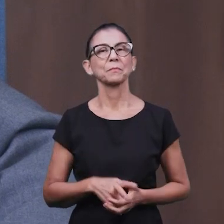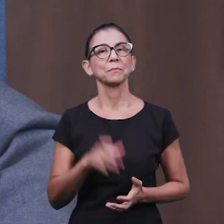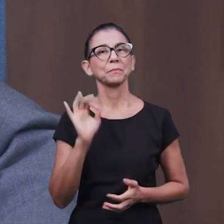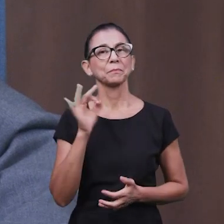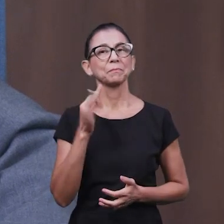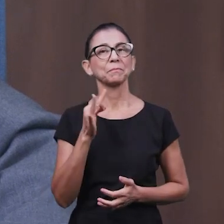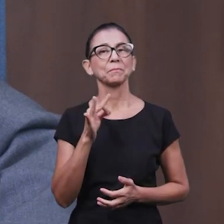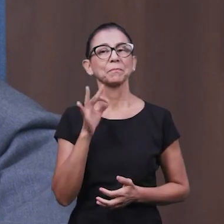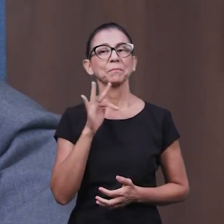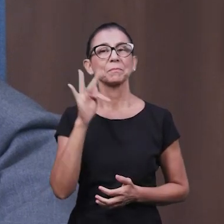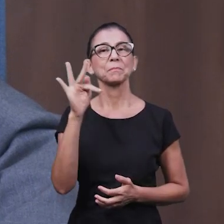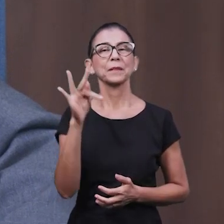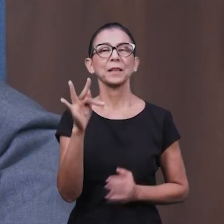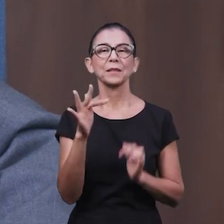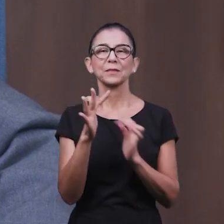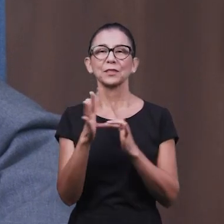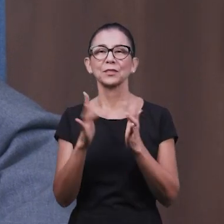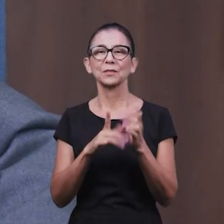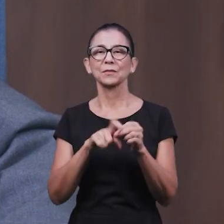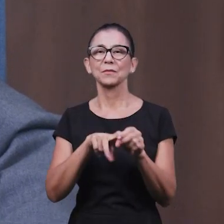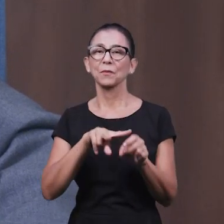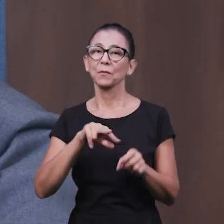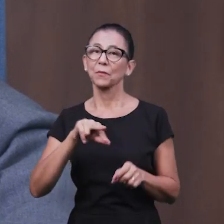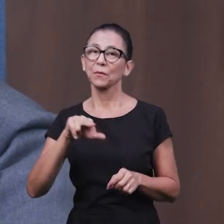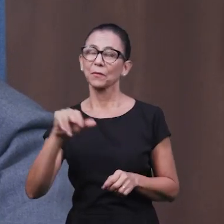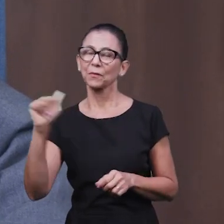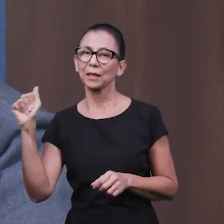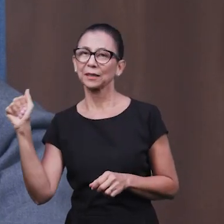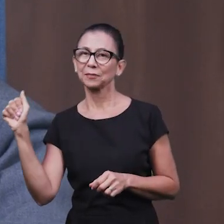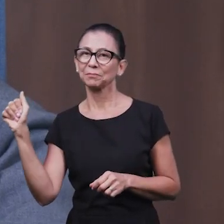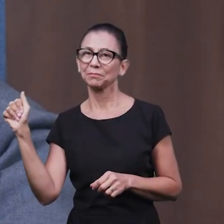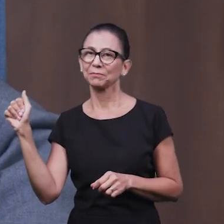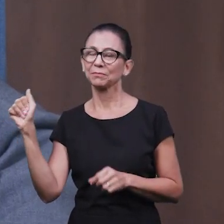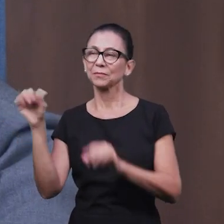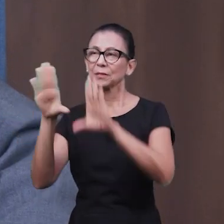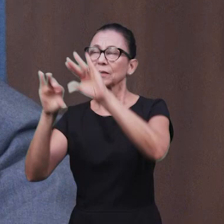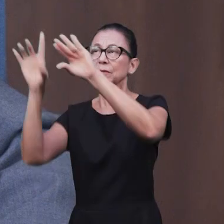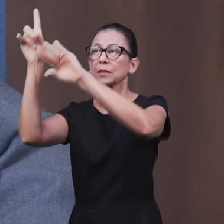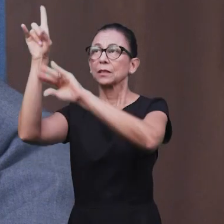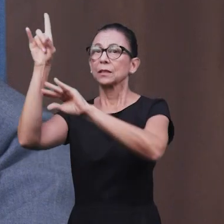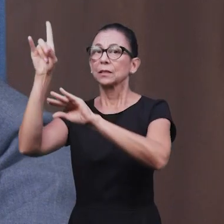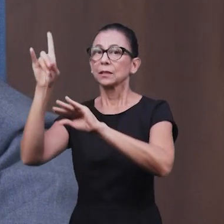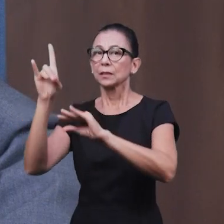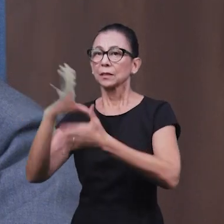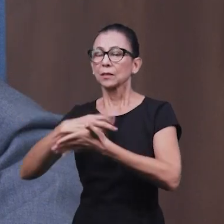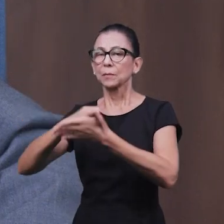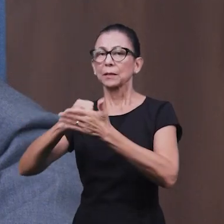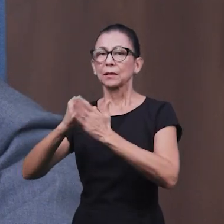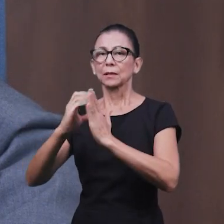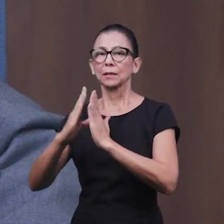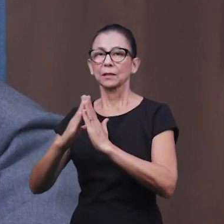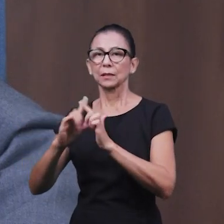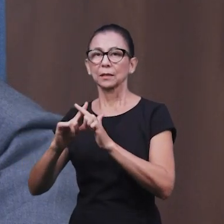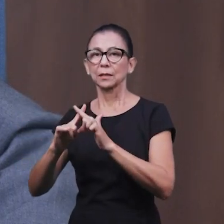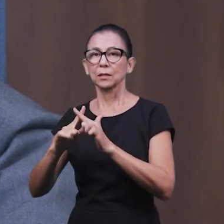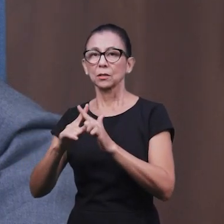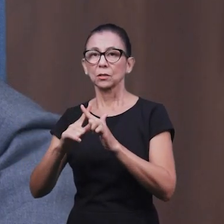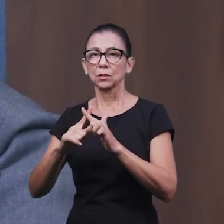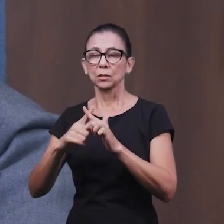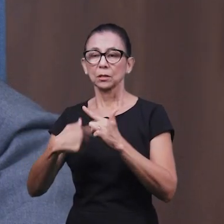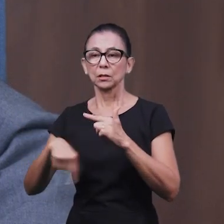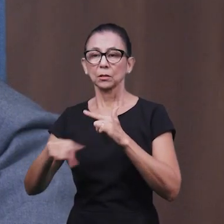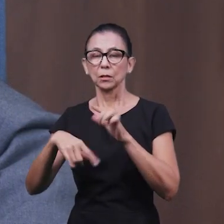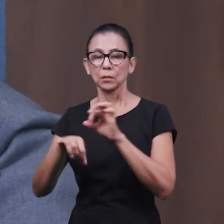em breve o Salvador voltará e Ele virá para buscar a sua igreja e nós estaremos prontos